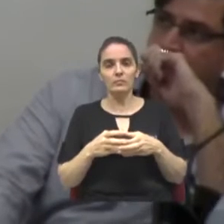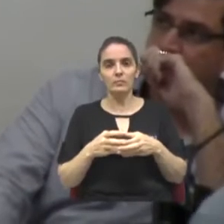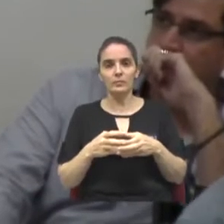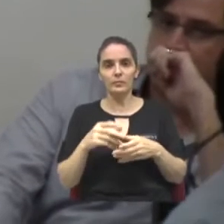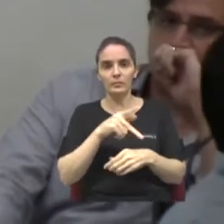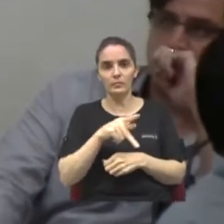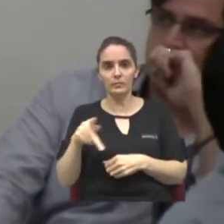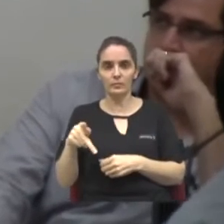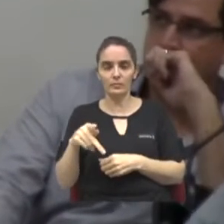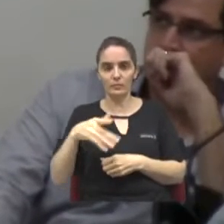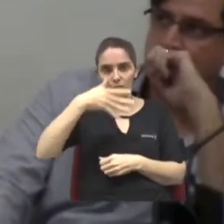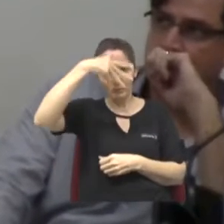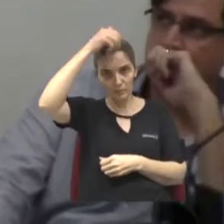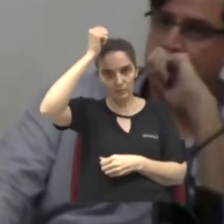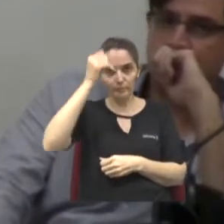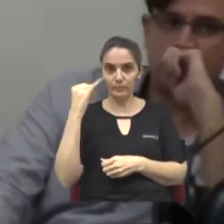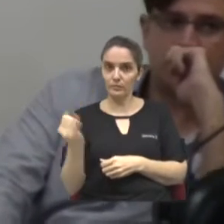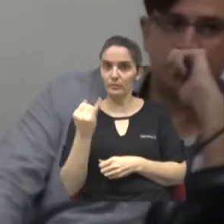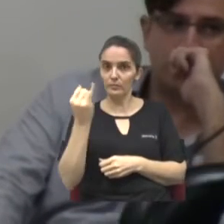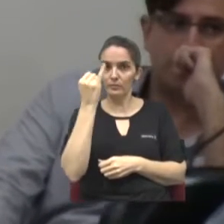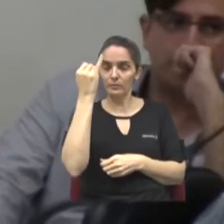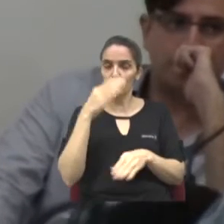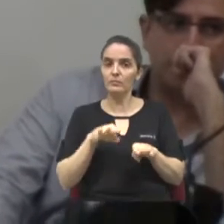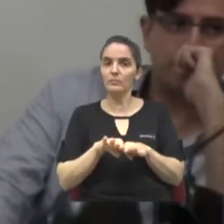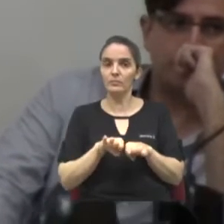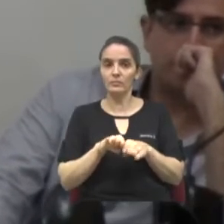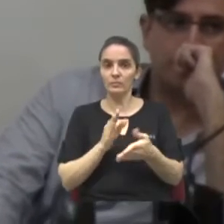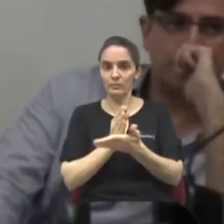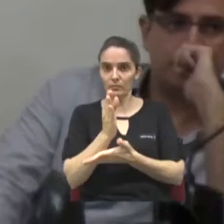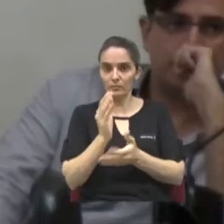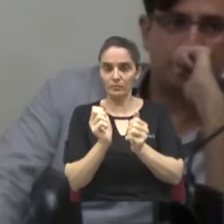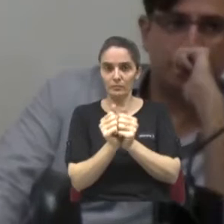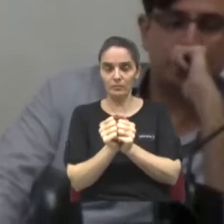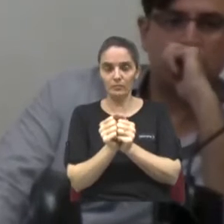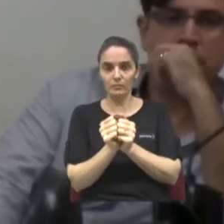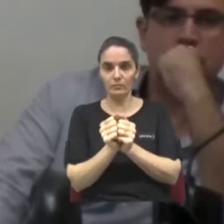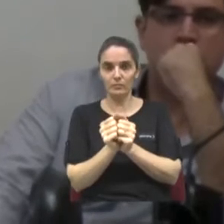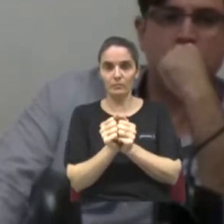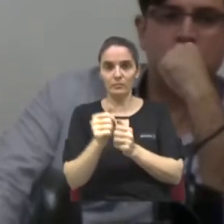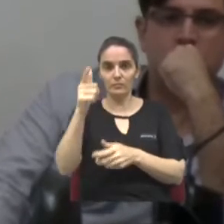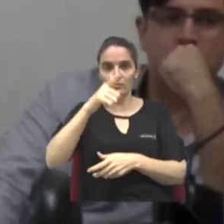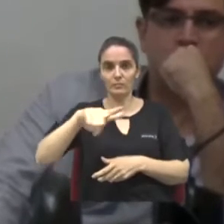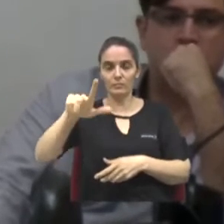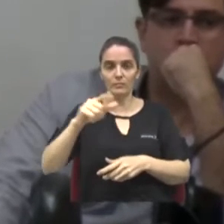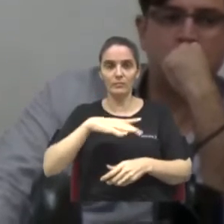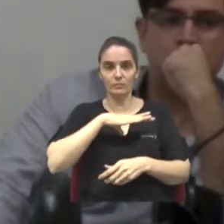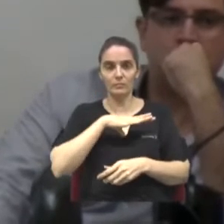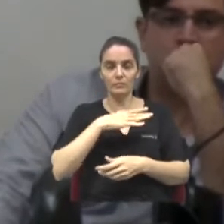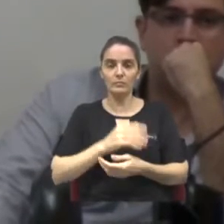presidente o Toninho, eu acho importante também que seja aprovada junto com as outras demais cidades.